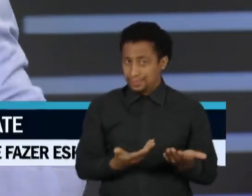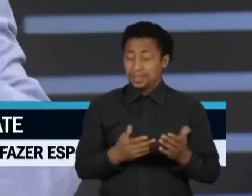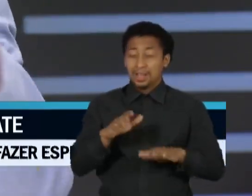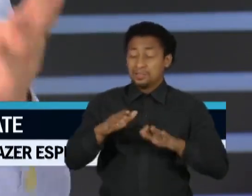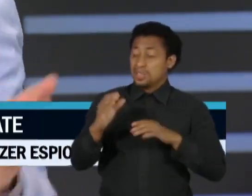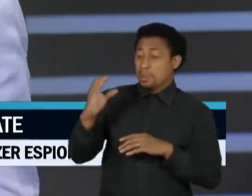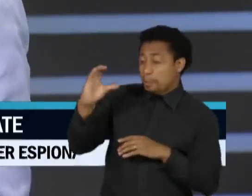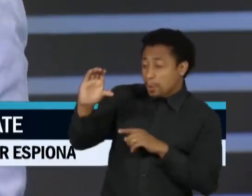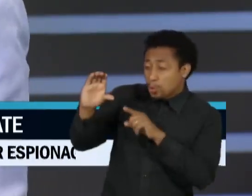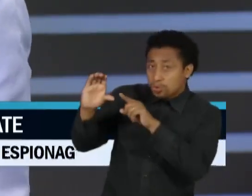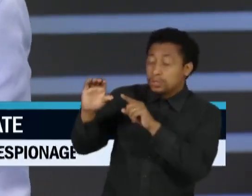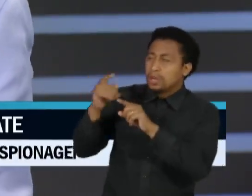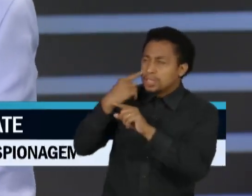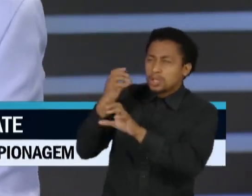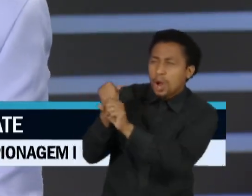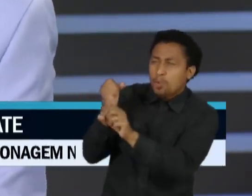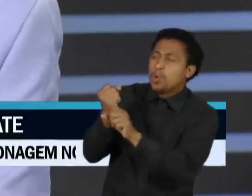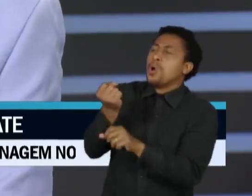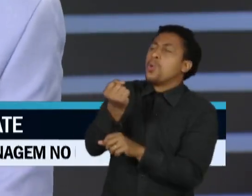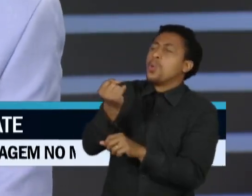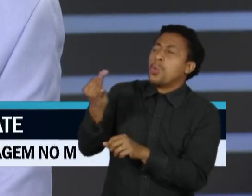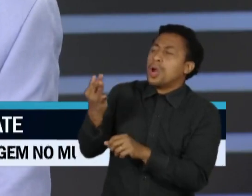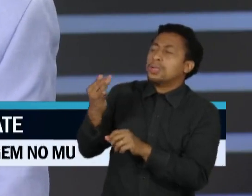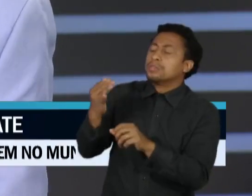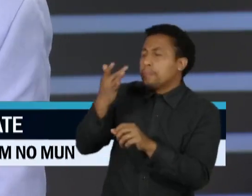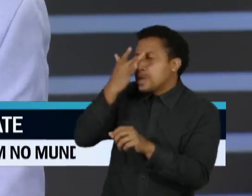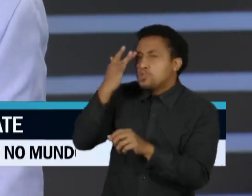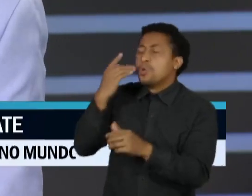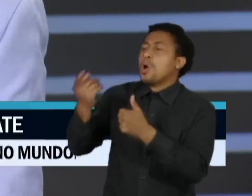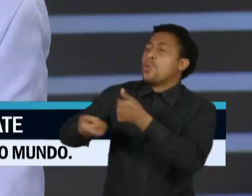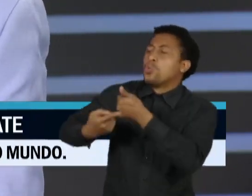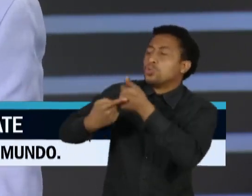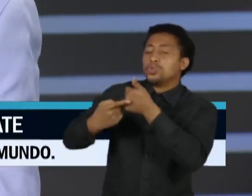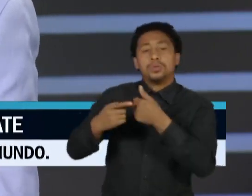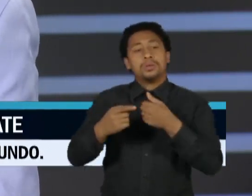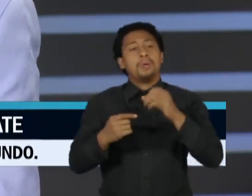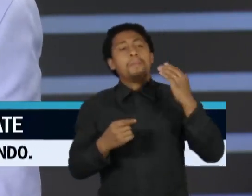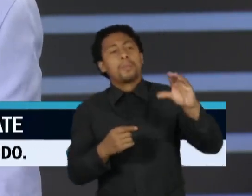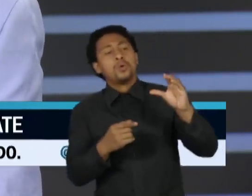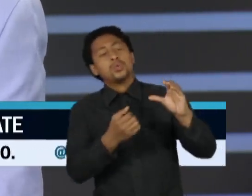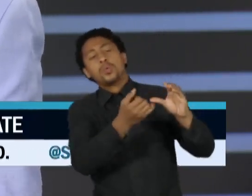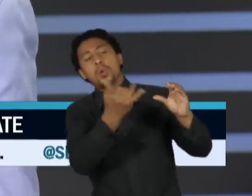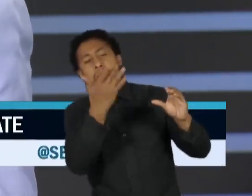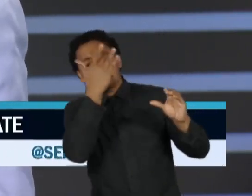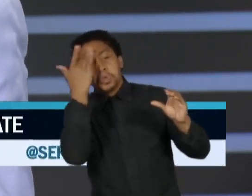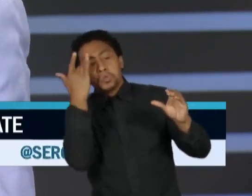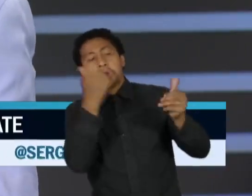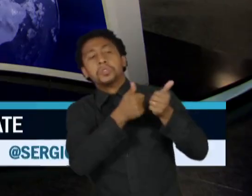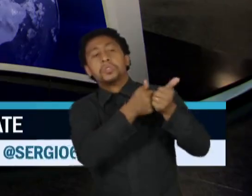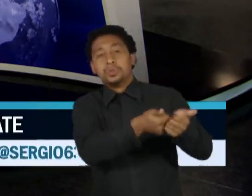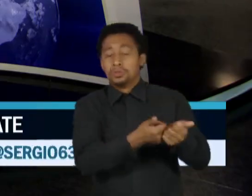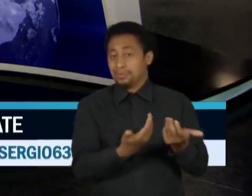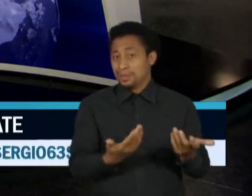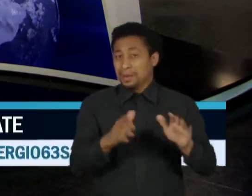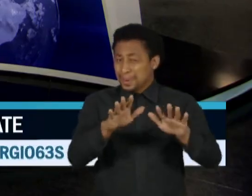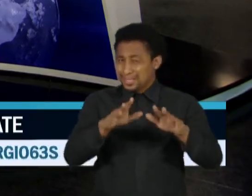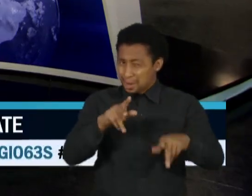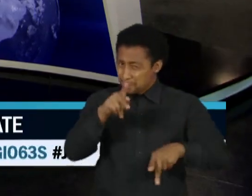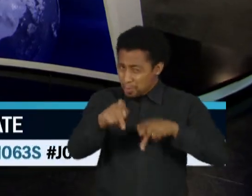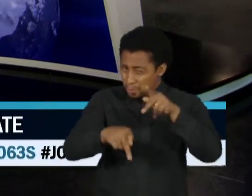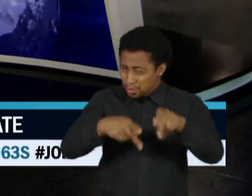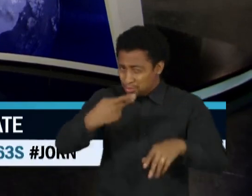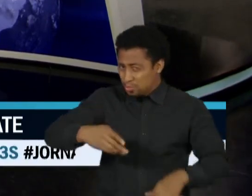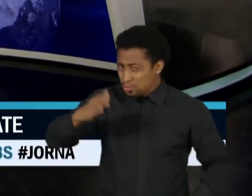deu tanto, o outro deu. E o povão? E a nação brasileira? Será que também está dentro